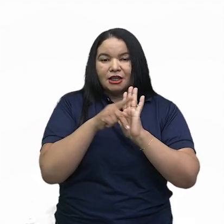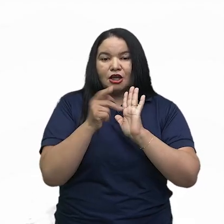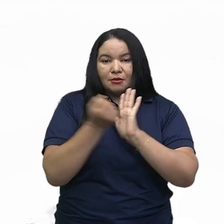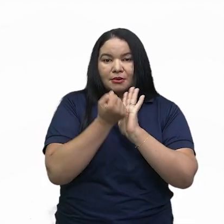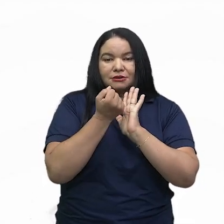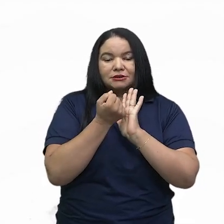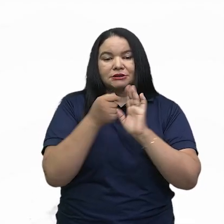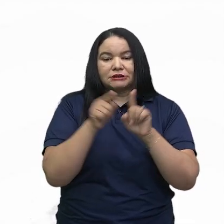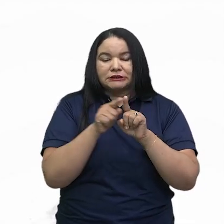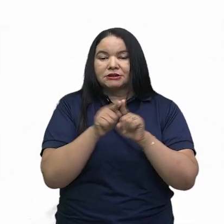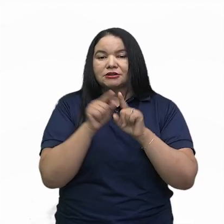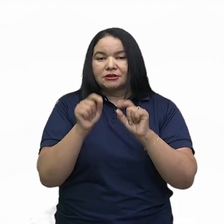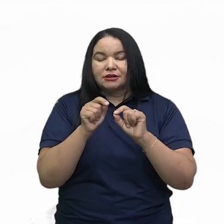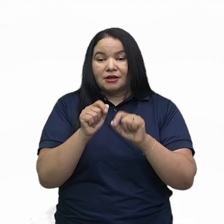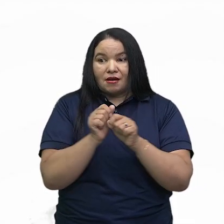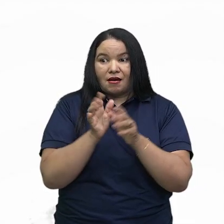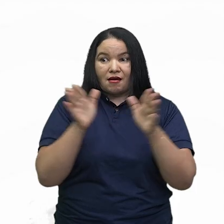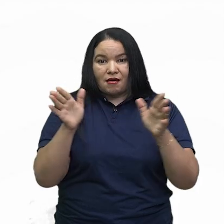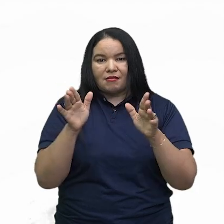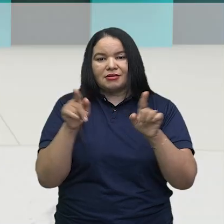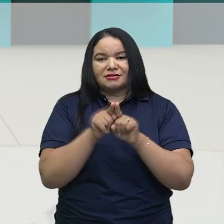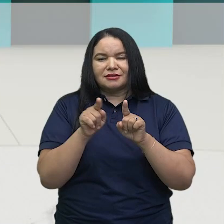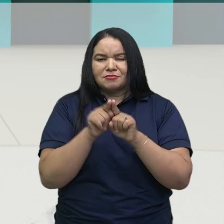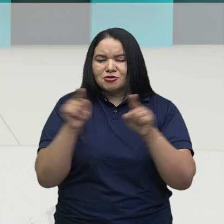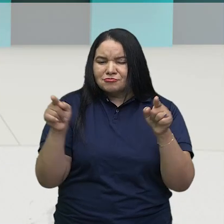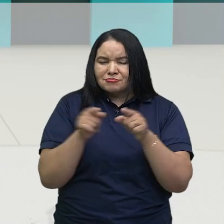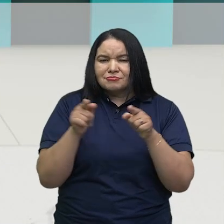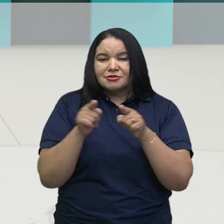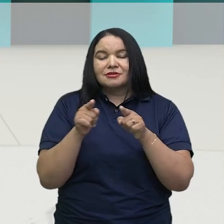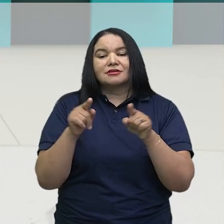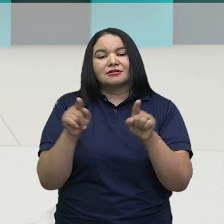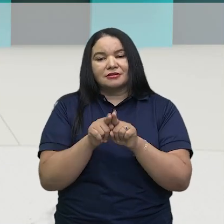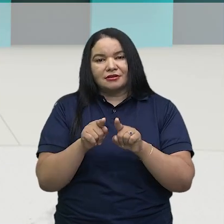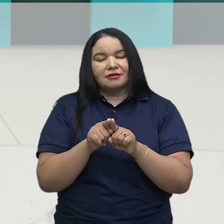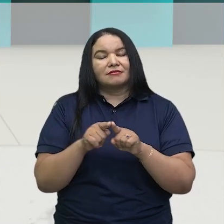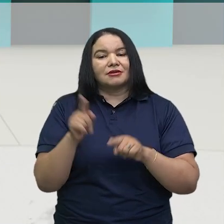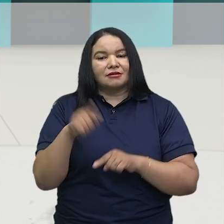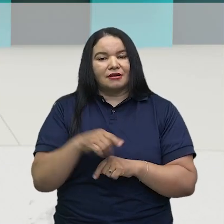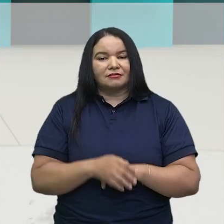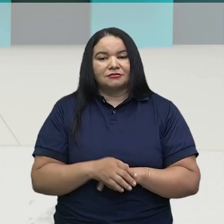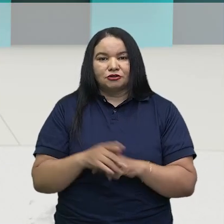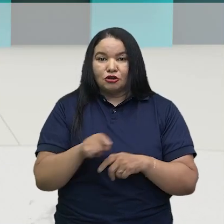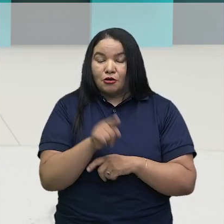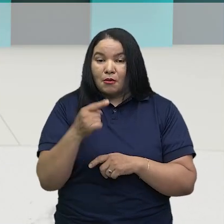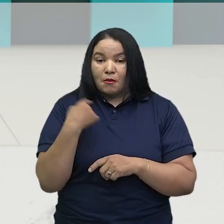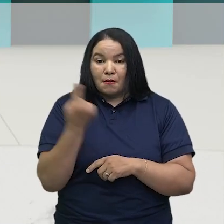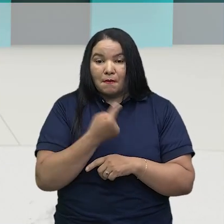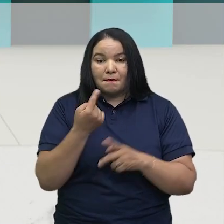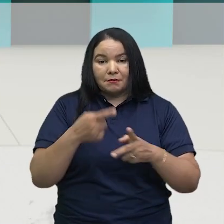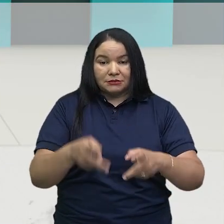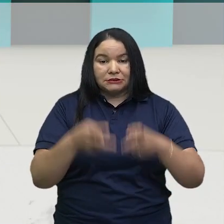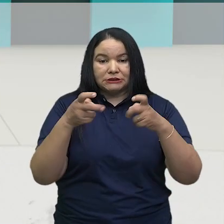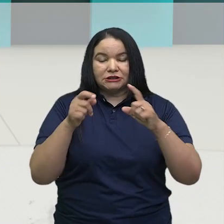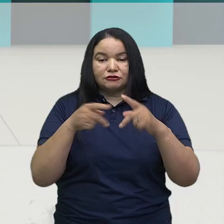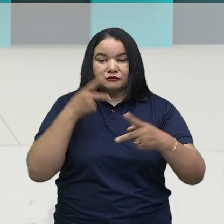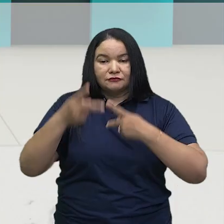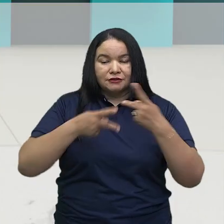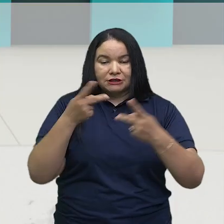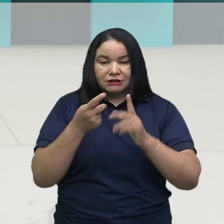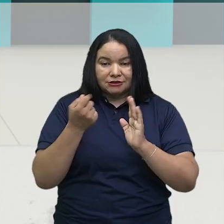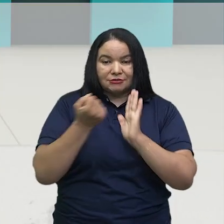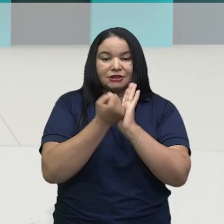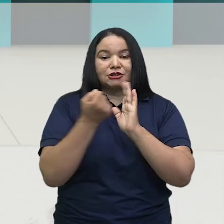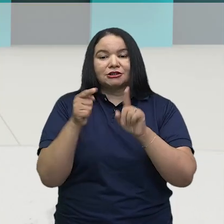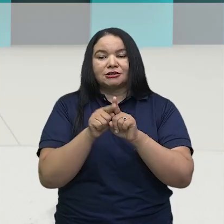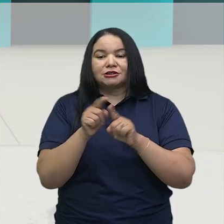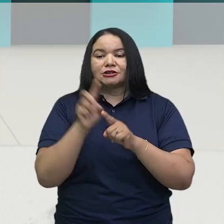indo desde a questão mais ampla até o micro. Dessa forma, nós vamos perceber que falar de patrimônio é